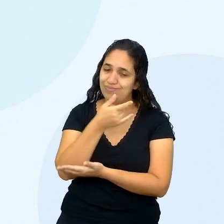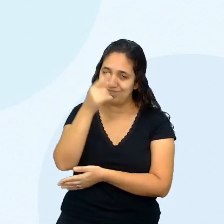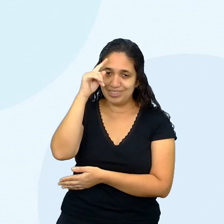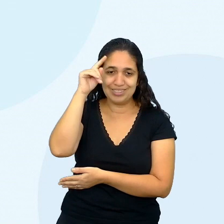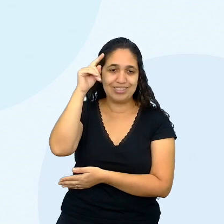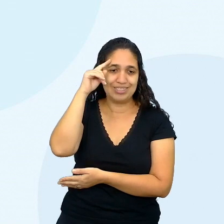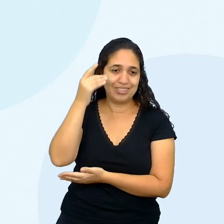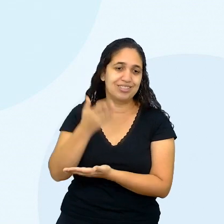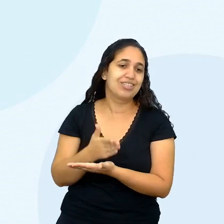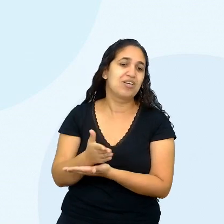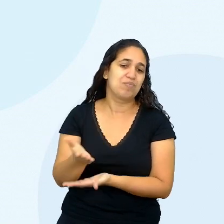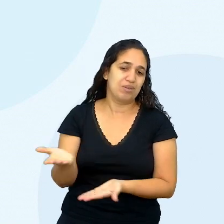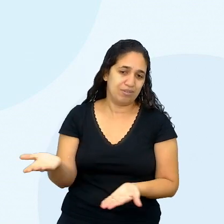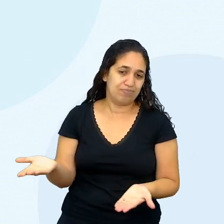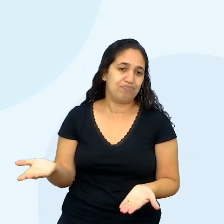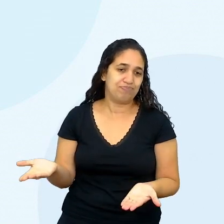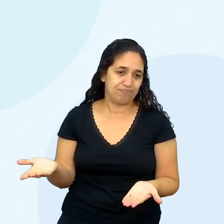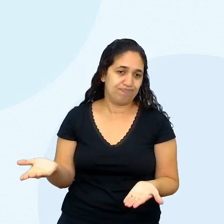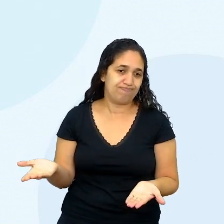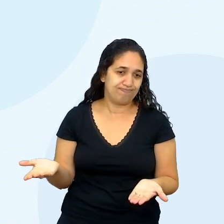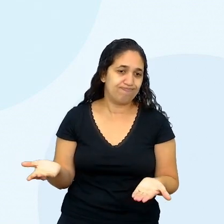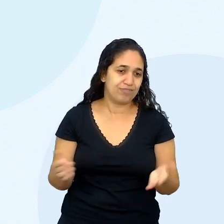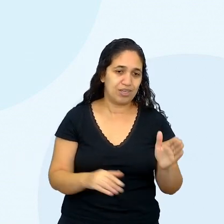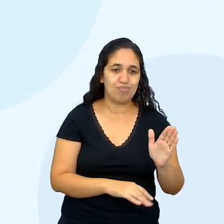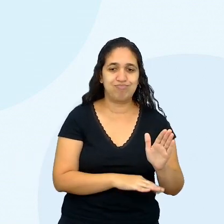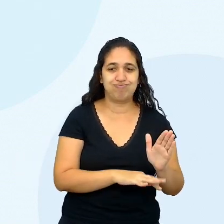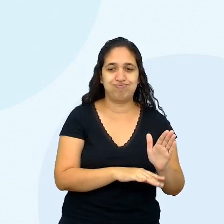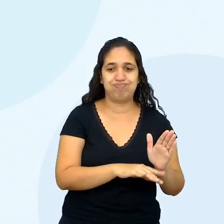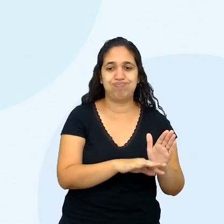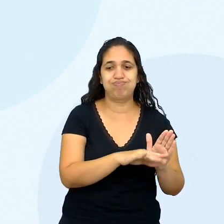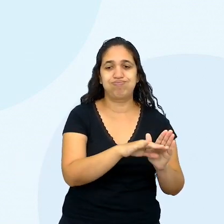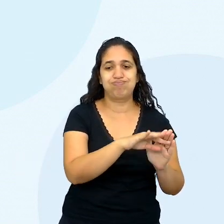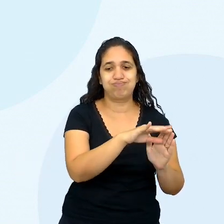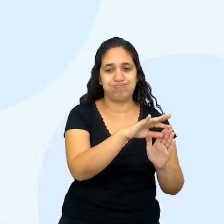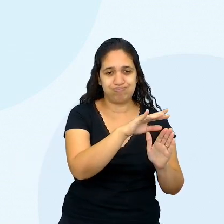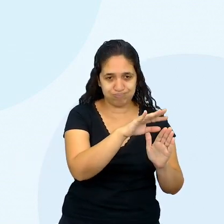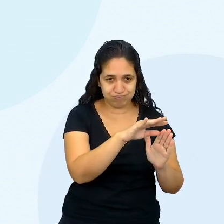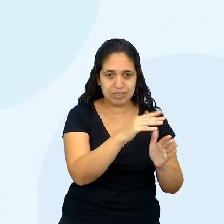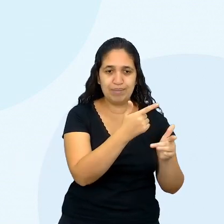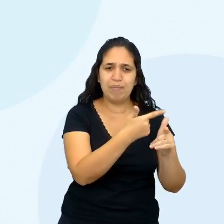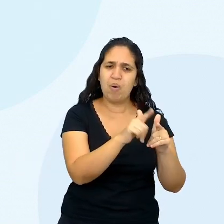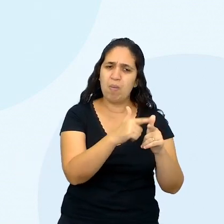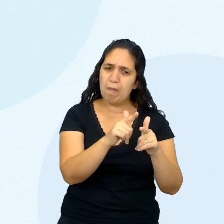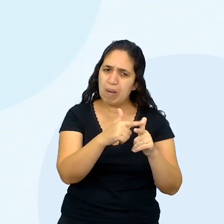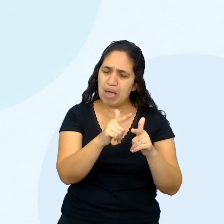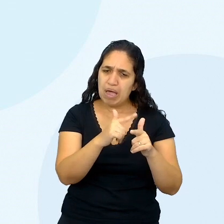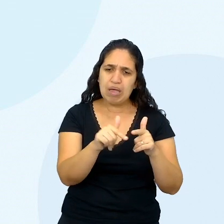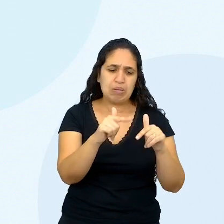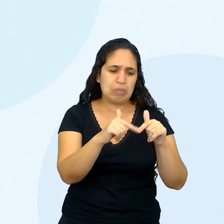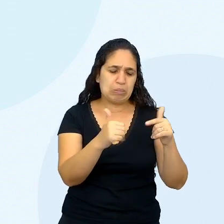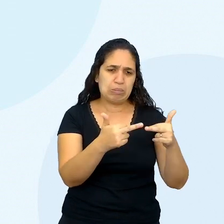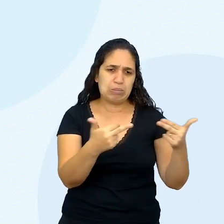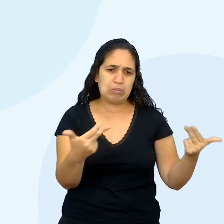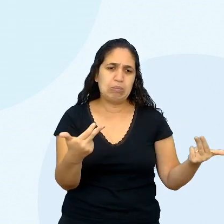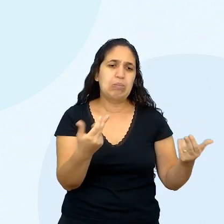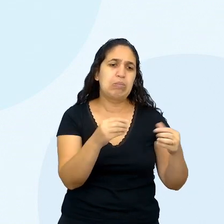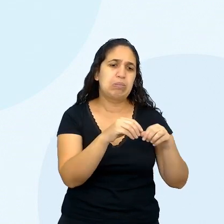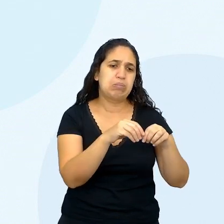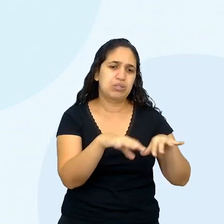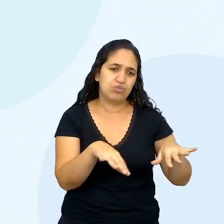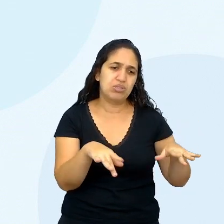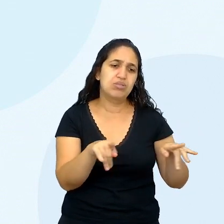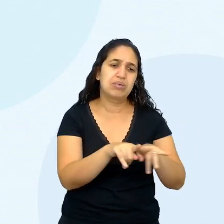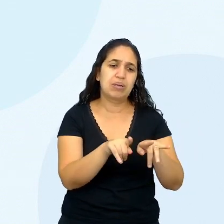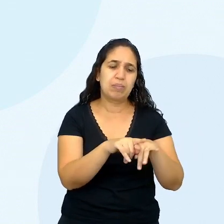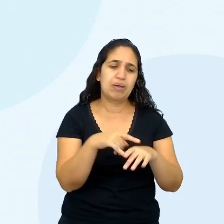muitos aglomerados urbanos, que é a questão das enchentes, né? Que traz uma série de problemas não só materiais, mas problemas também de